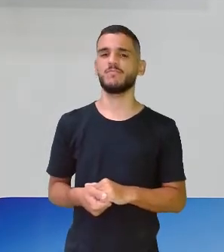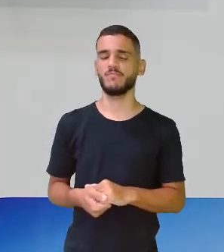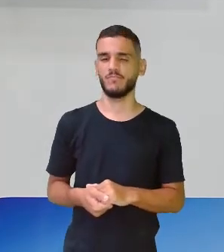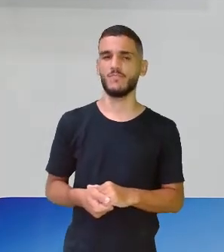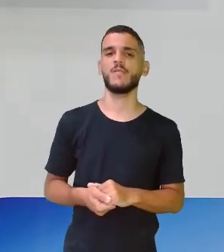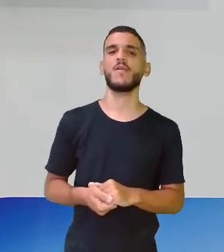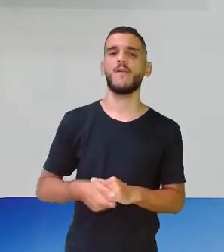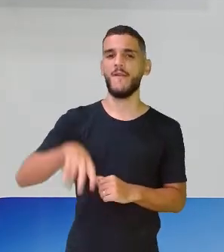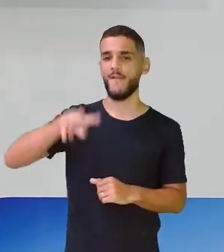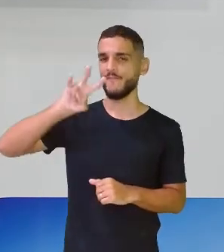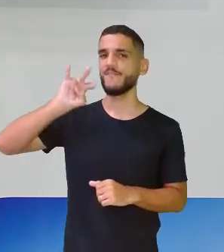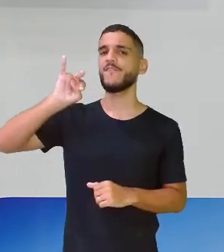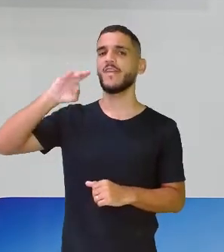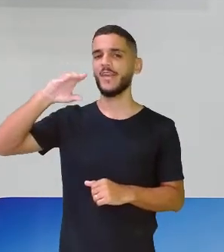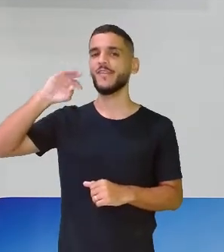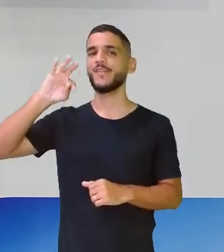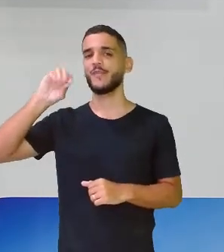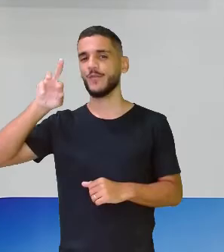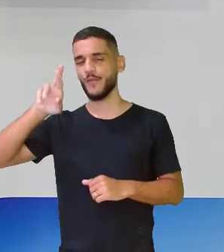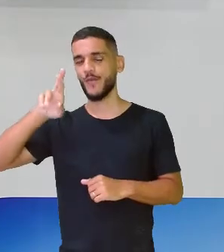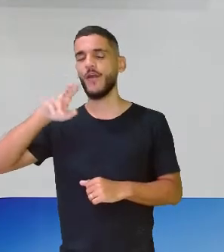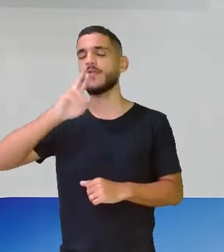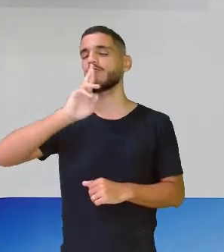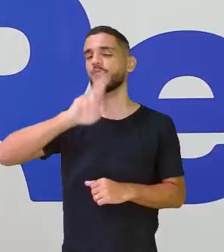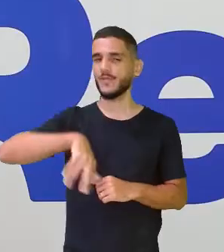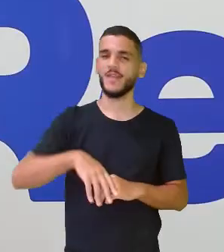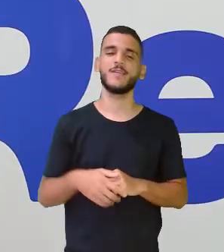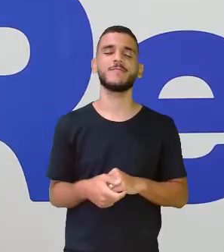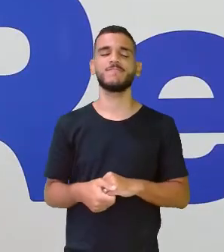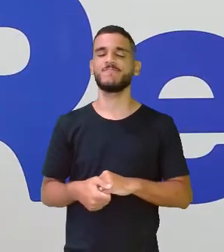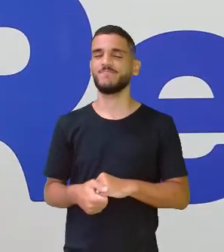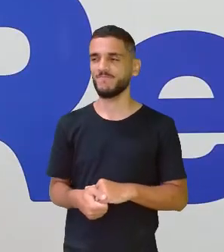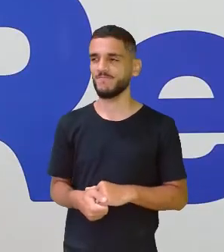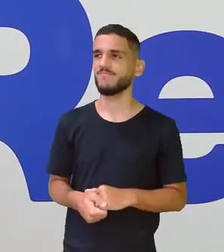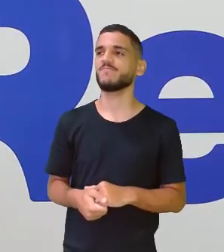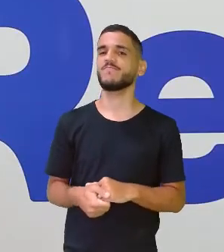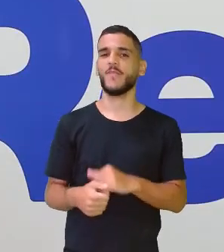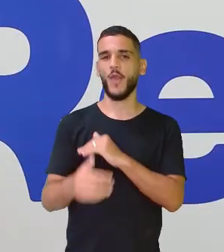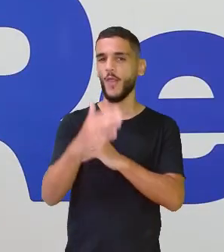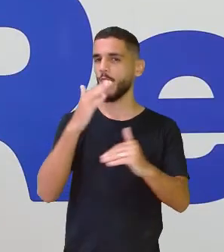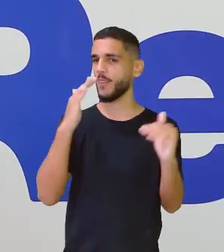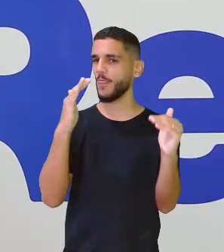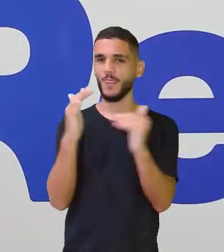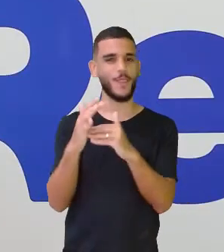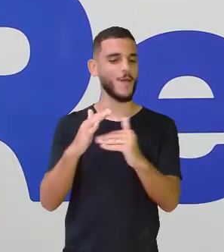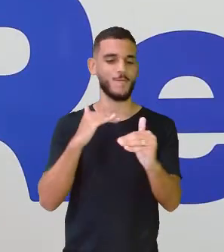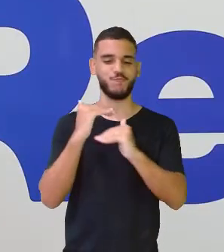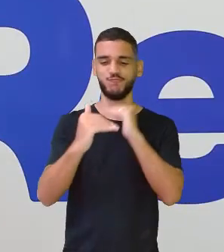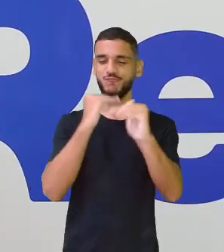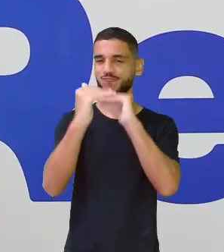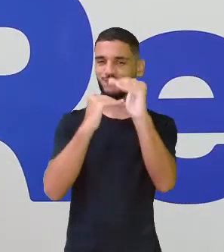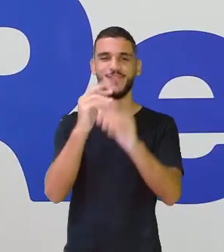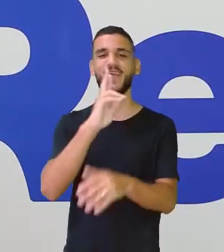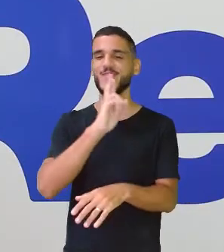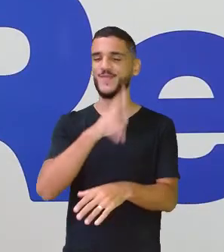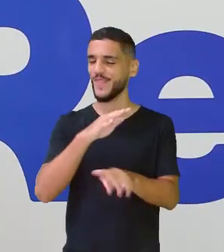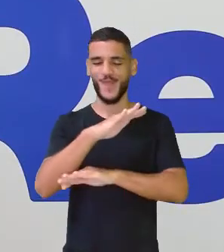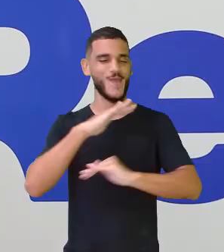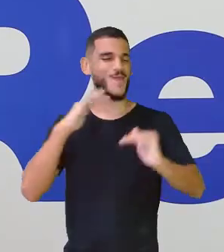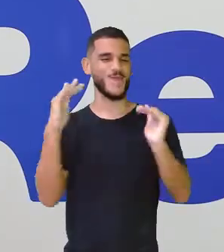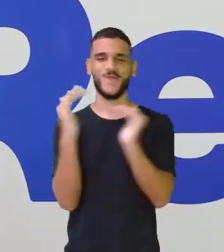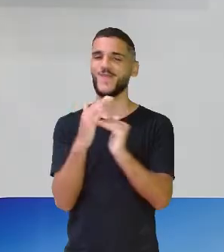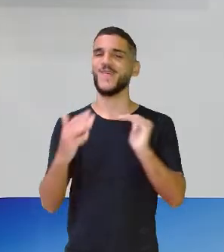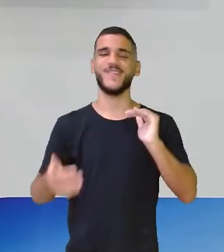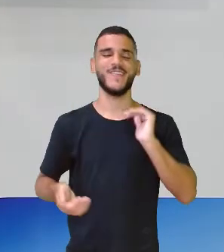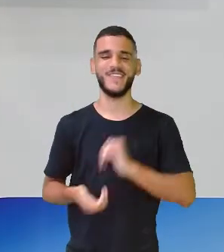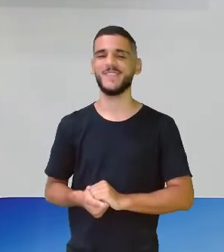Vitor. Ah, foi o Vitor. Já botou peixão, já botou peixe. O Vitor já passou por todas as etapas aí da história do